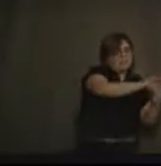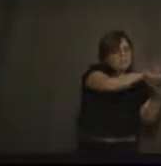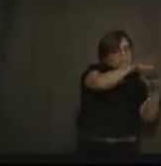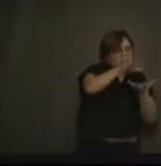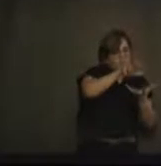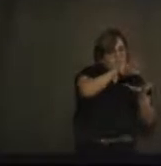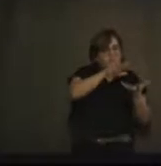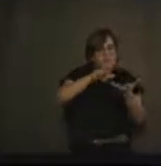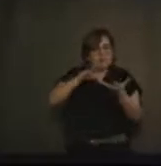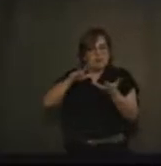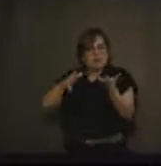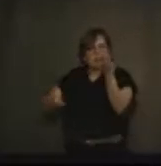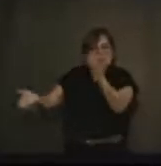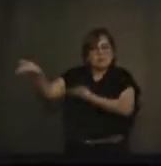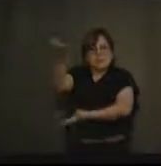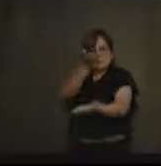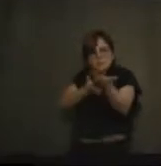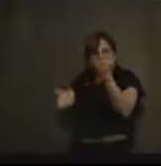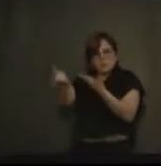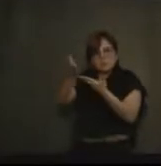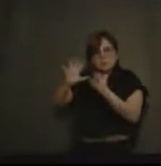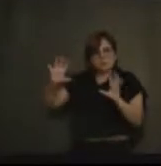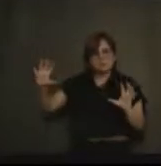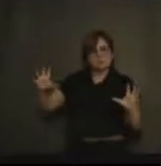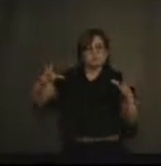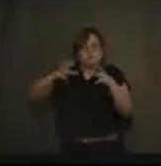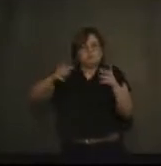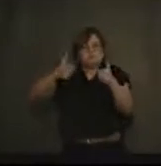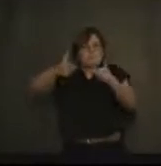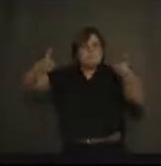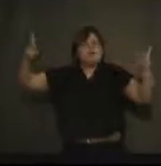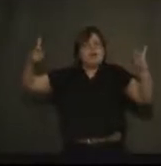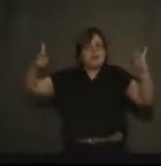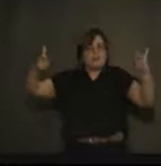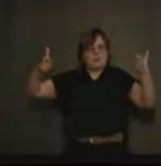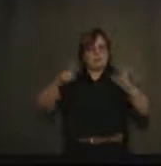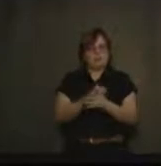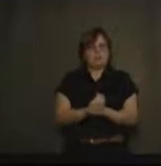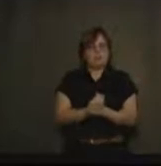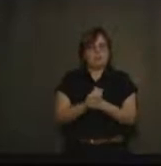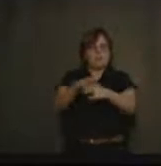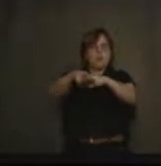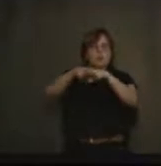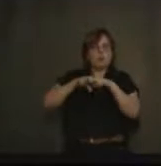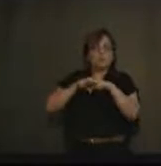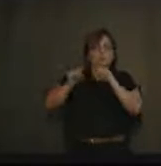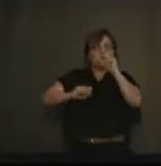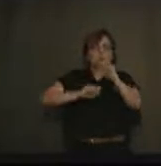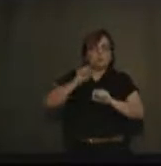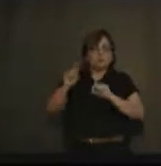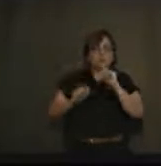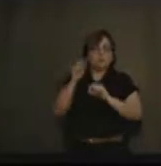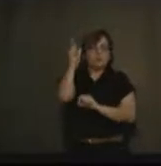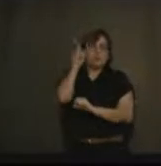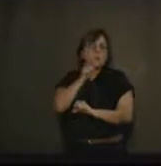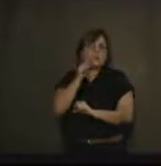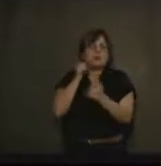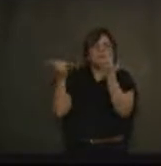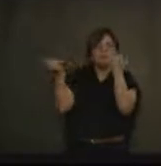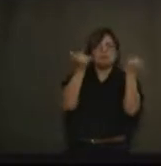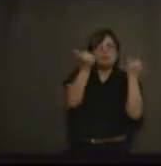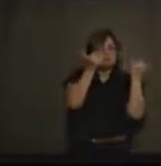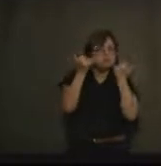entre os maiores planetas e com isso obtendo soluções mais precisas, descrições mais precisas